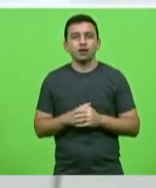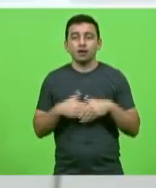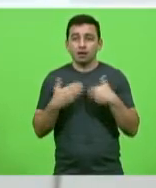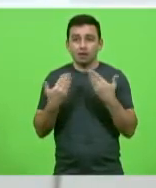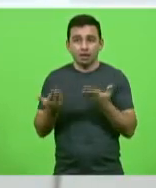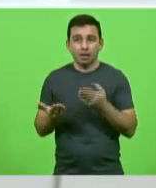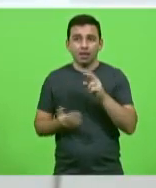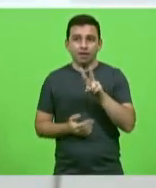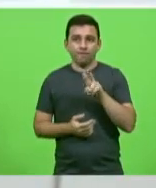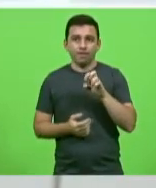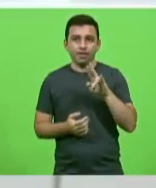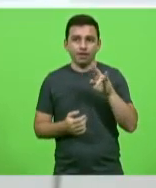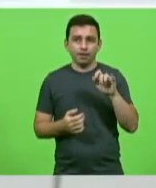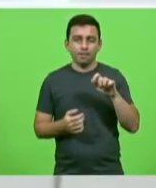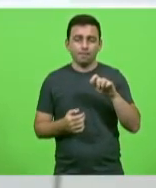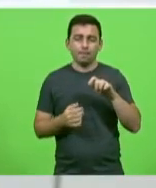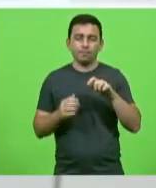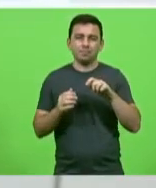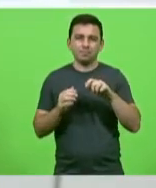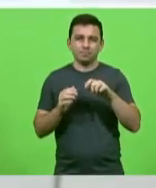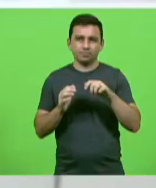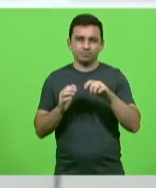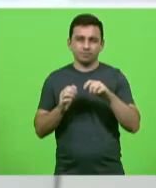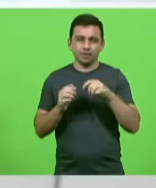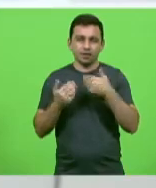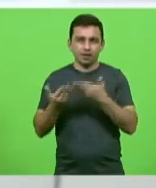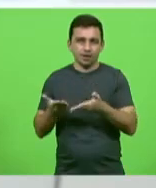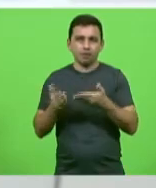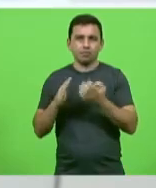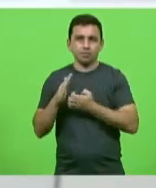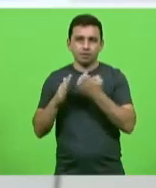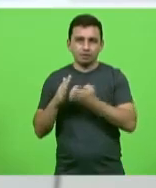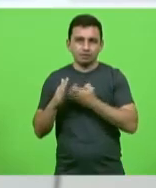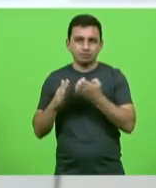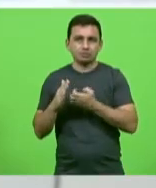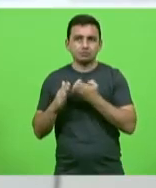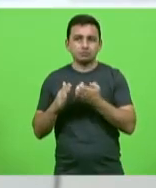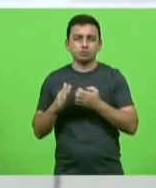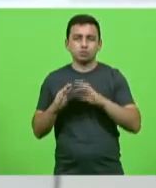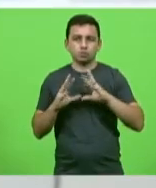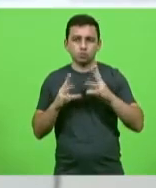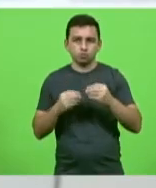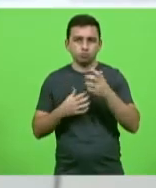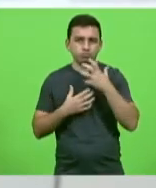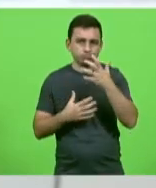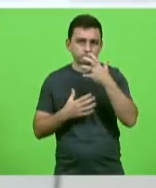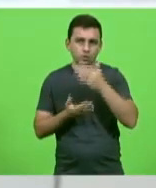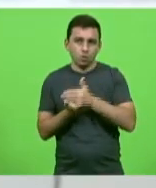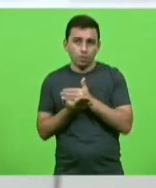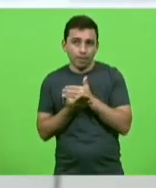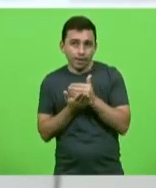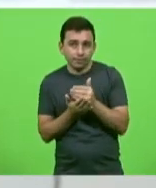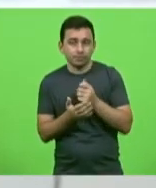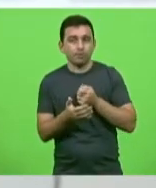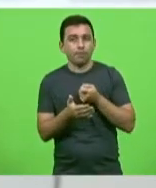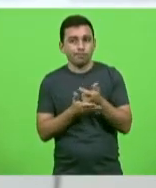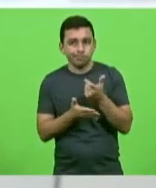inadimplir os prazos para fornecimento dos ventiladores pulmonares inicialmente